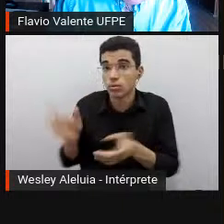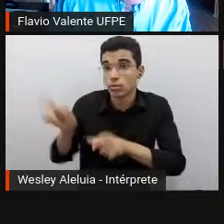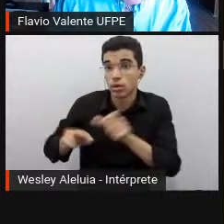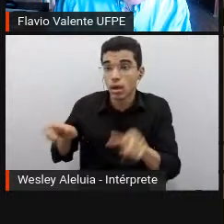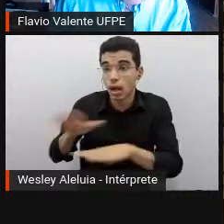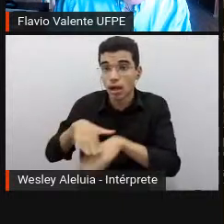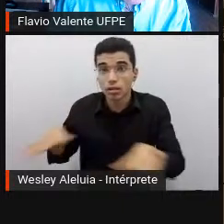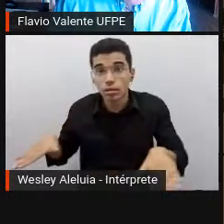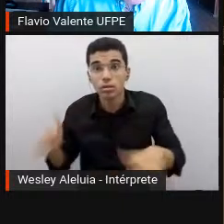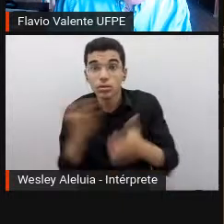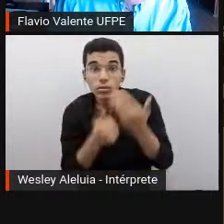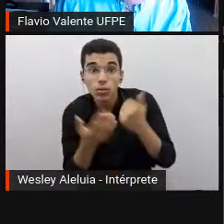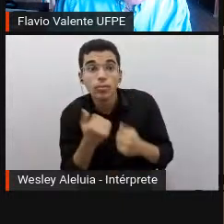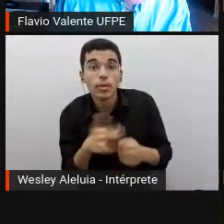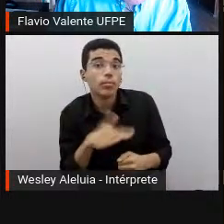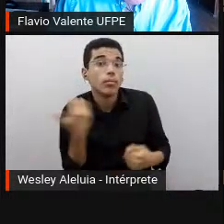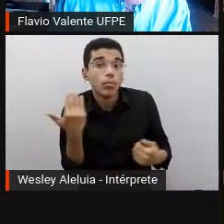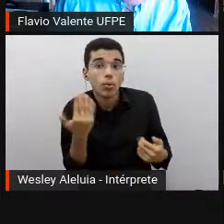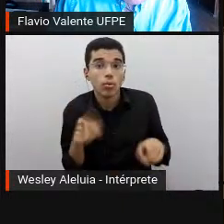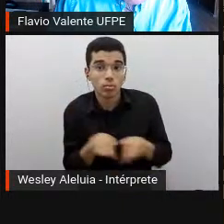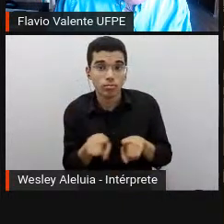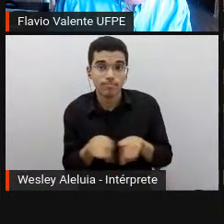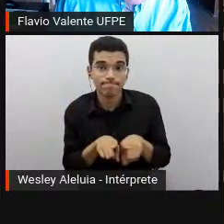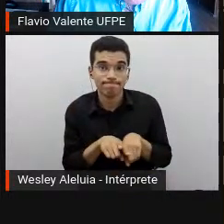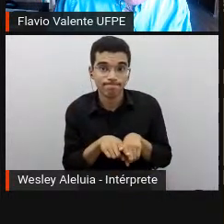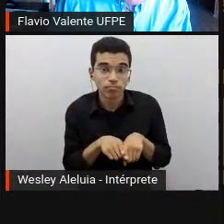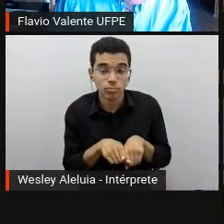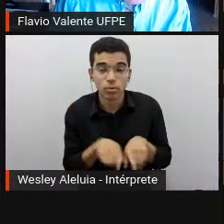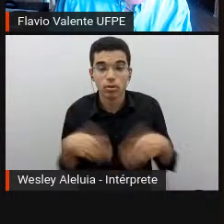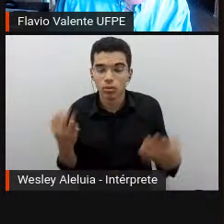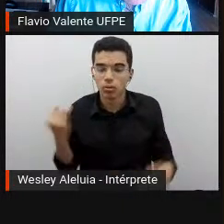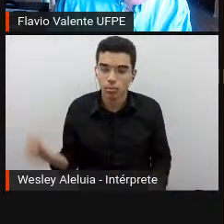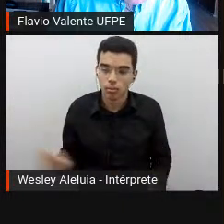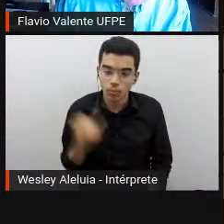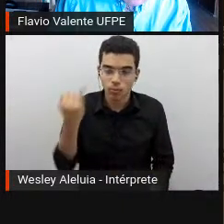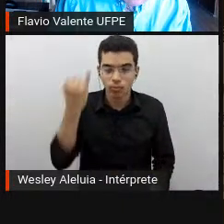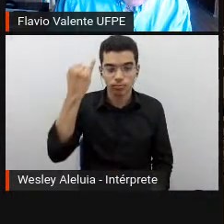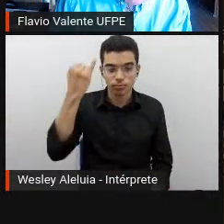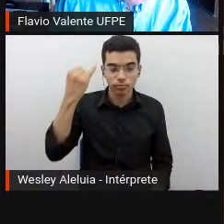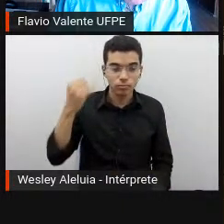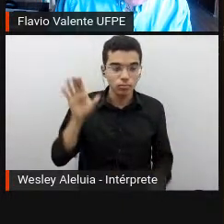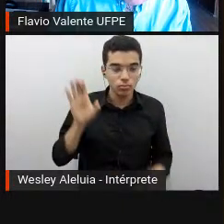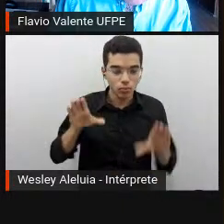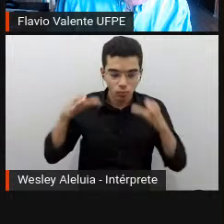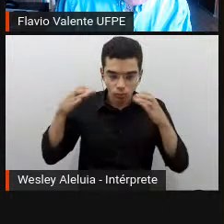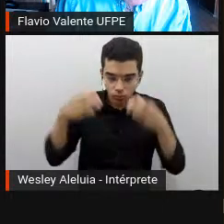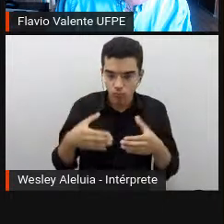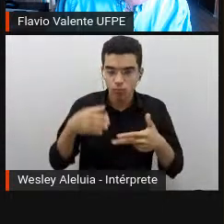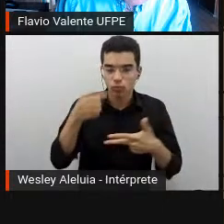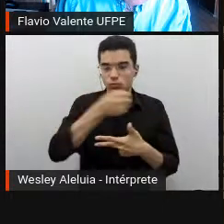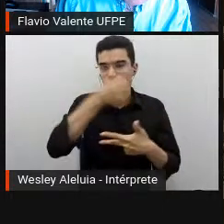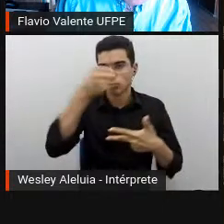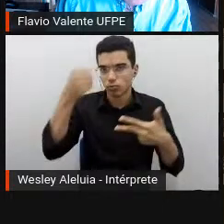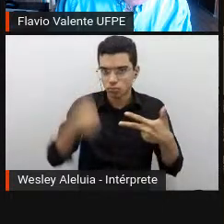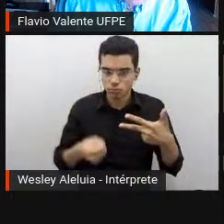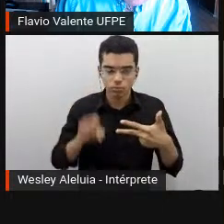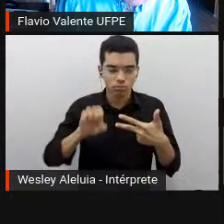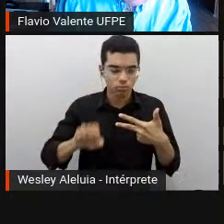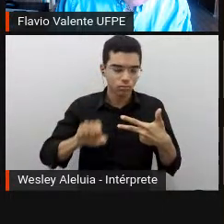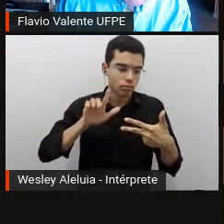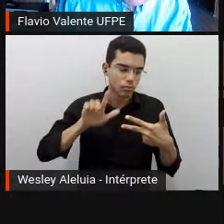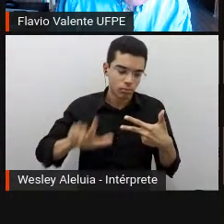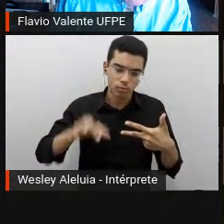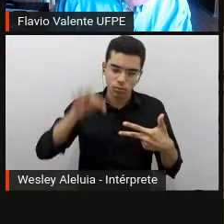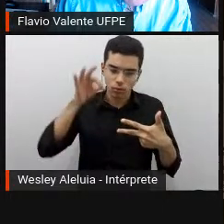é fundamental que o Estado, tanto o Poder Executivo, Legislativo e Judiciário, abram espaço para que as pessoas possam